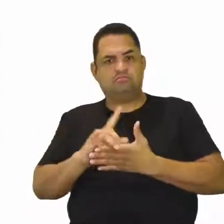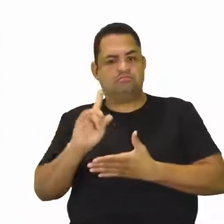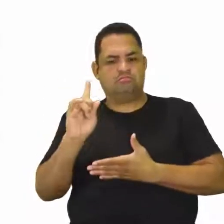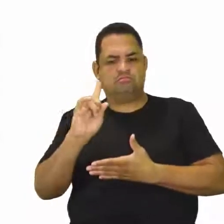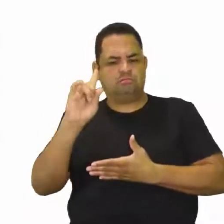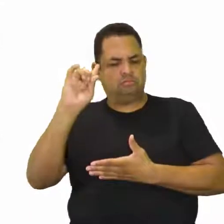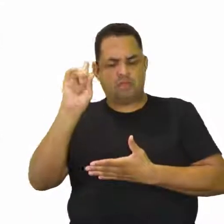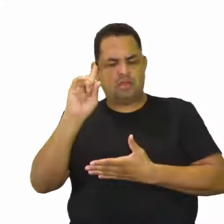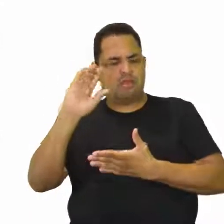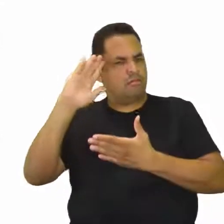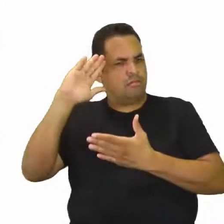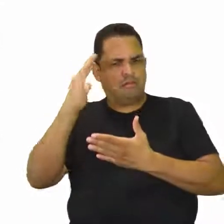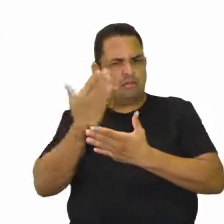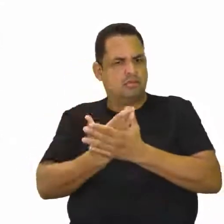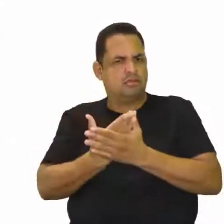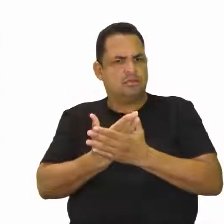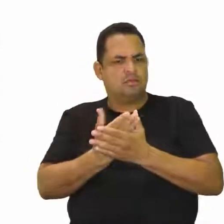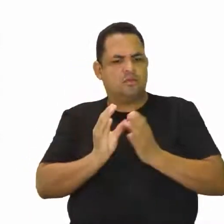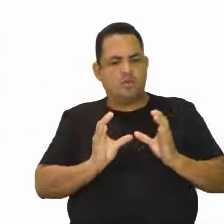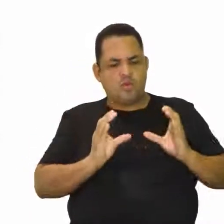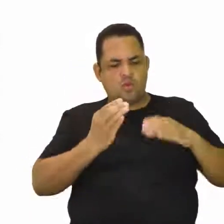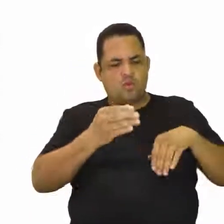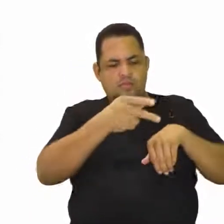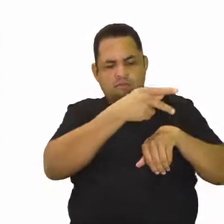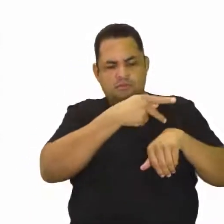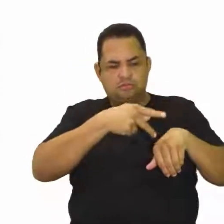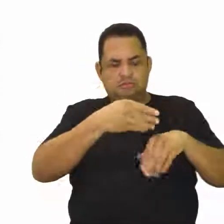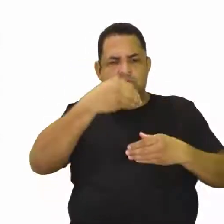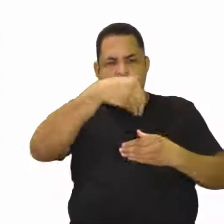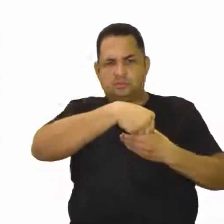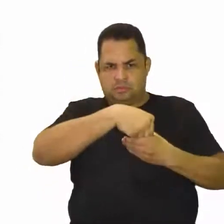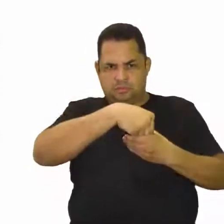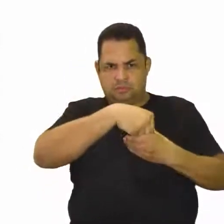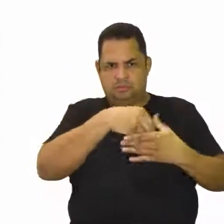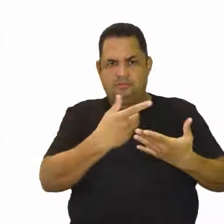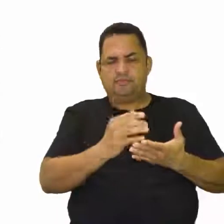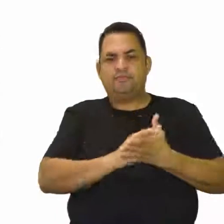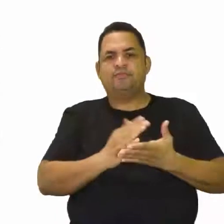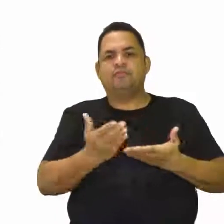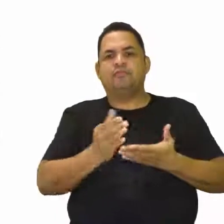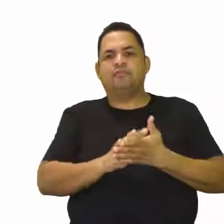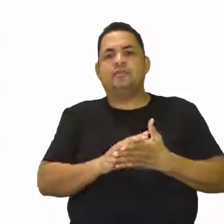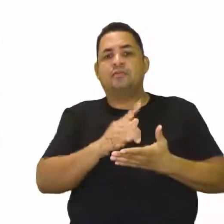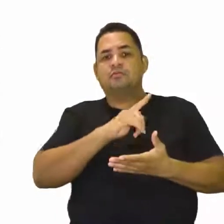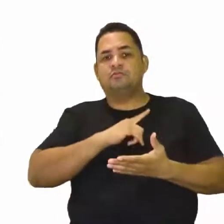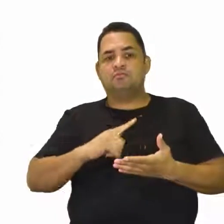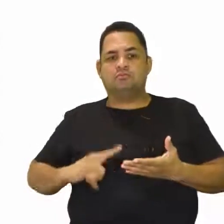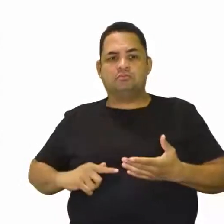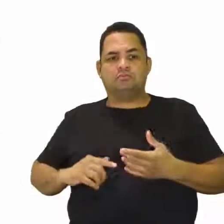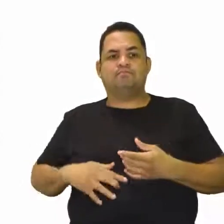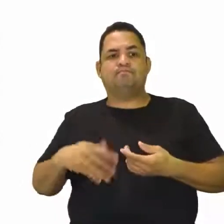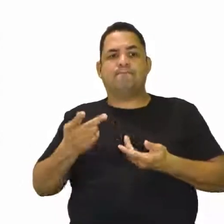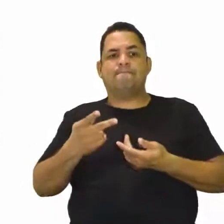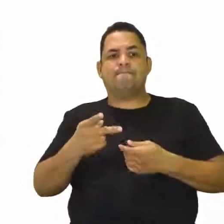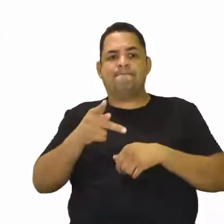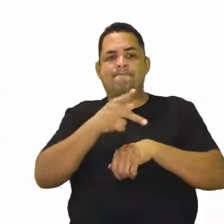era vista com desconfiança na Liga das Nações, pelos governantes dos países